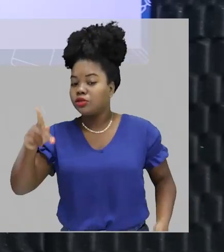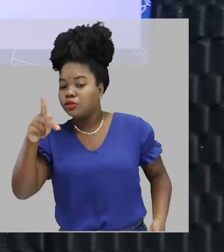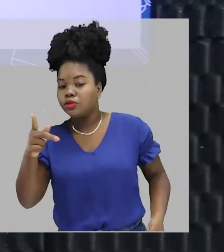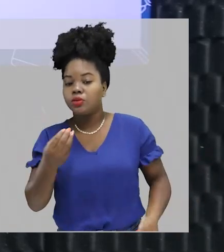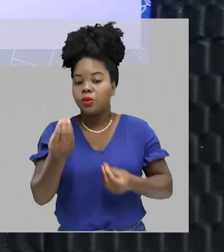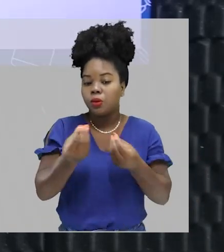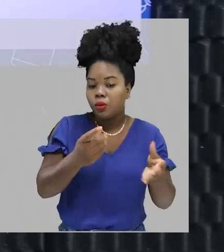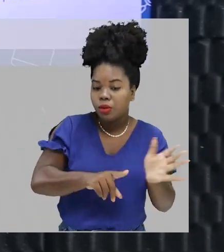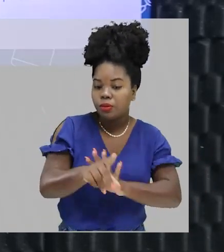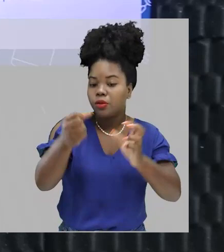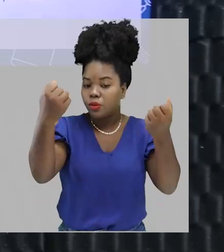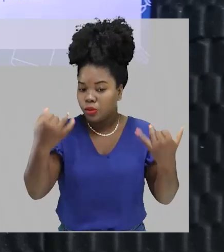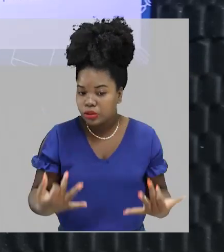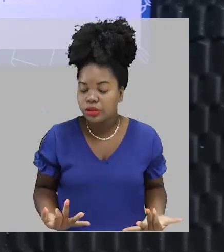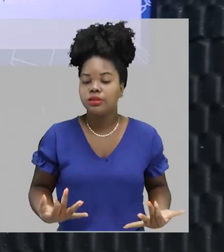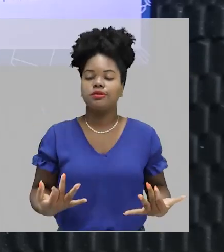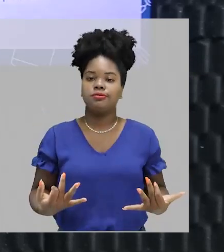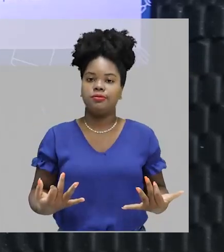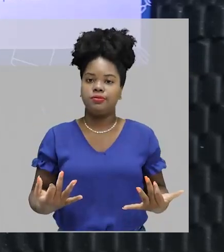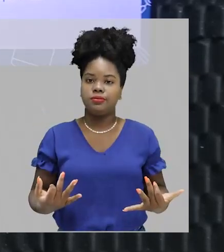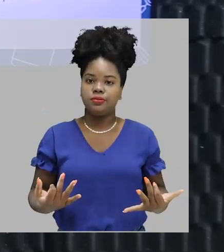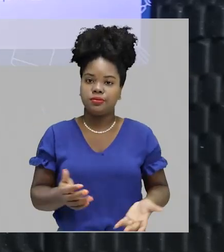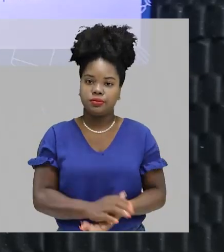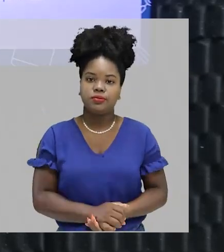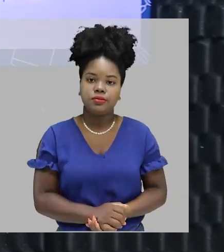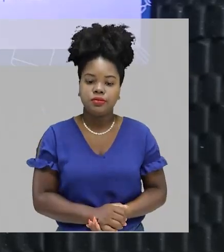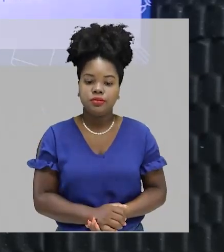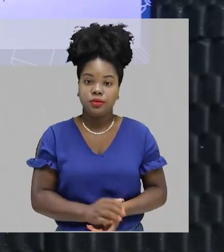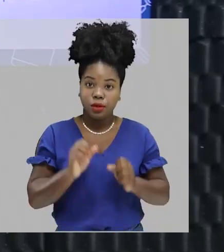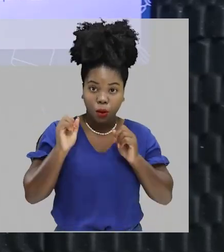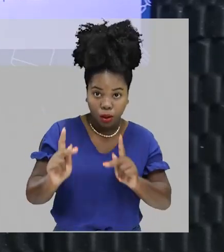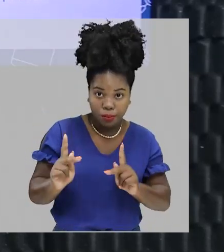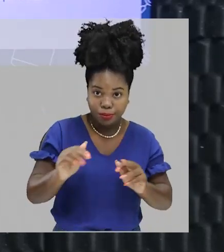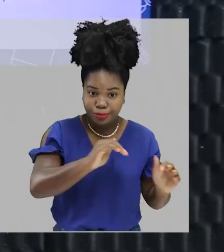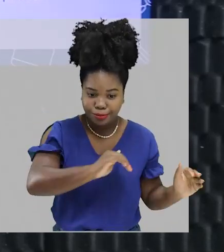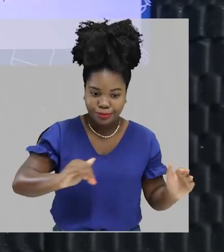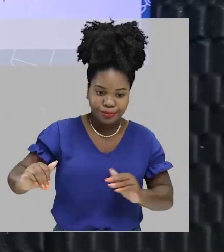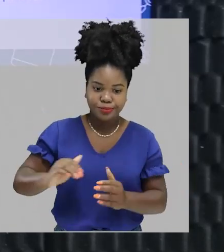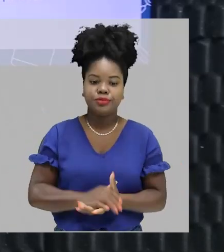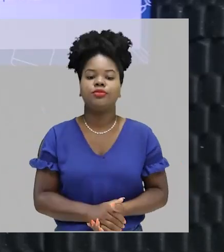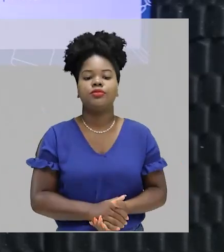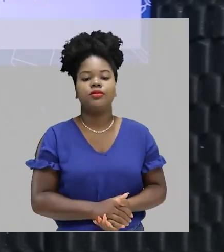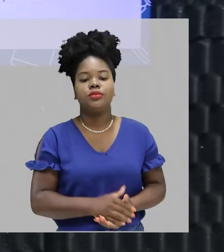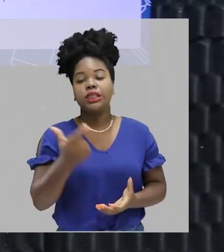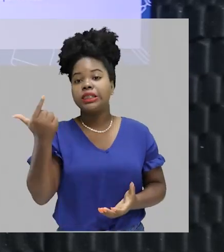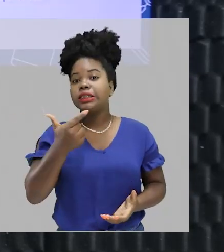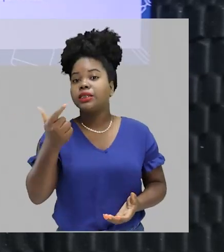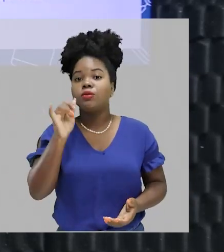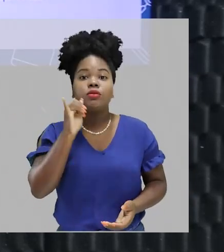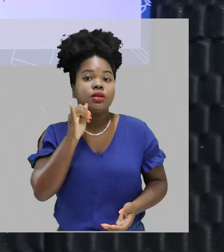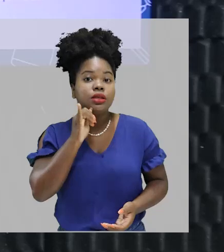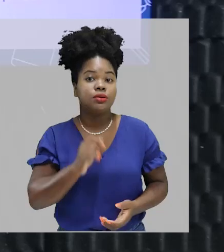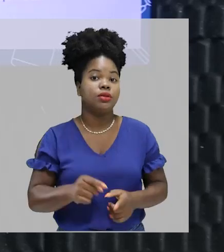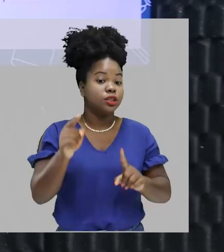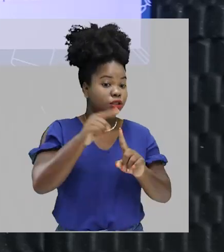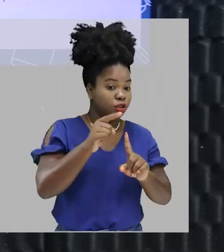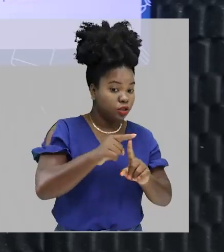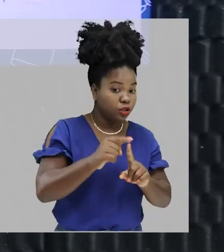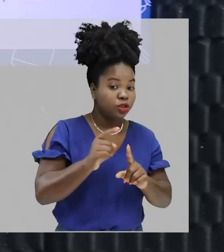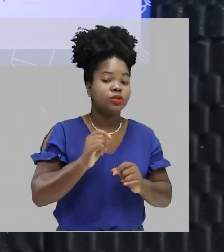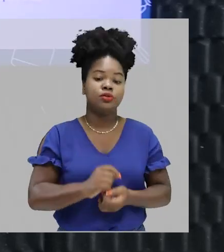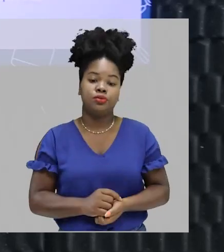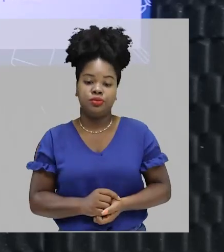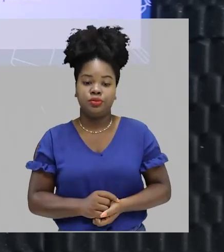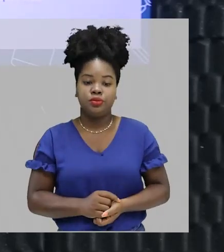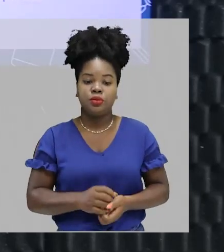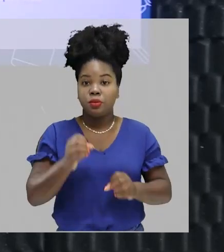pergunta que aparece para nós. Pegaram, turminha? Certo? Nesse tipo de problema, olha só, umas